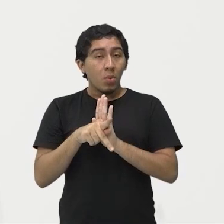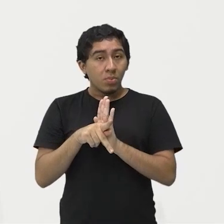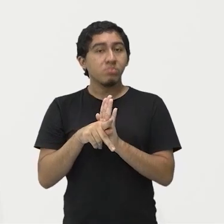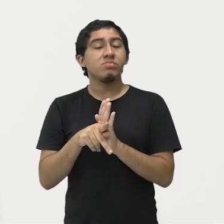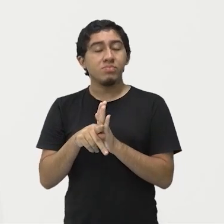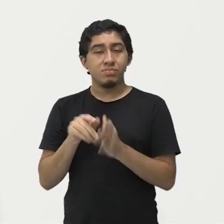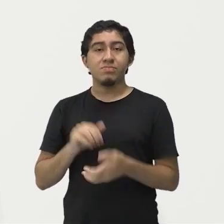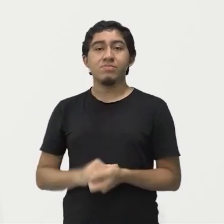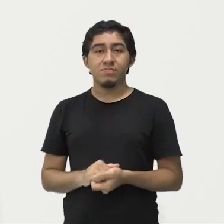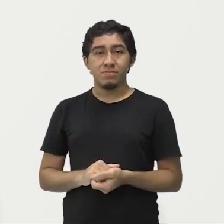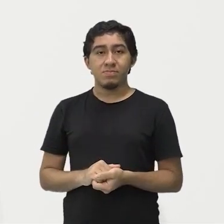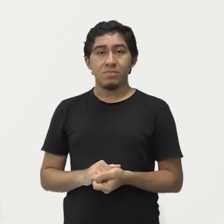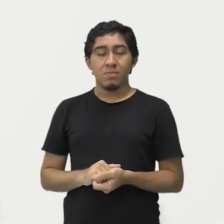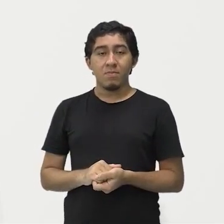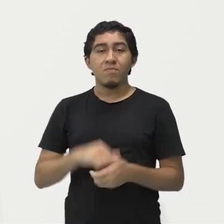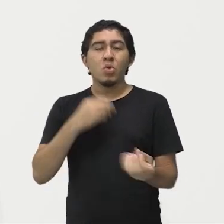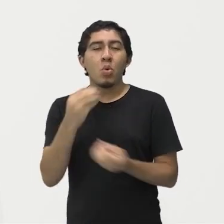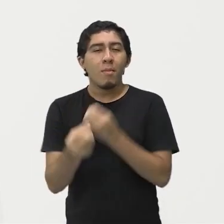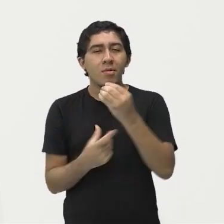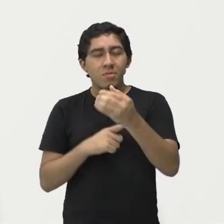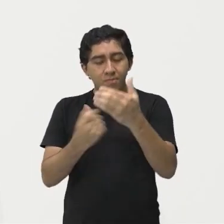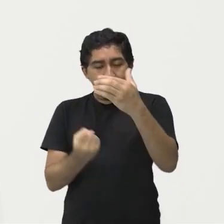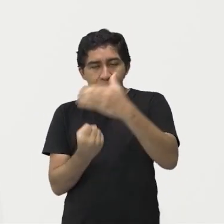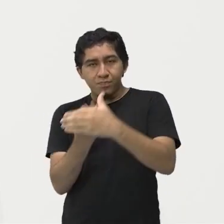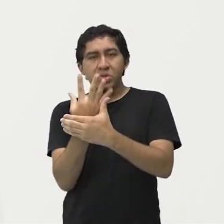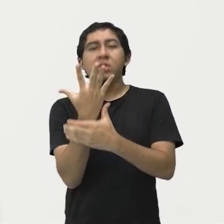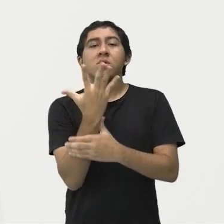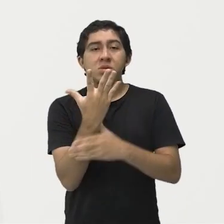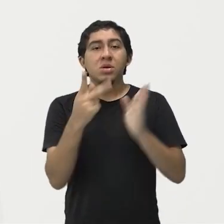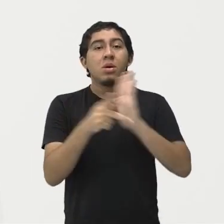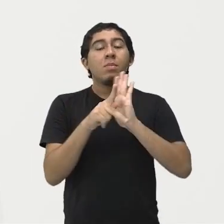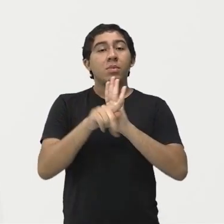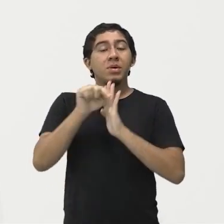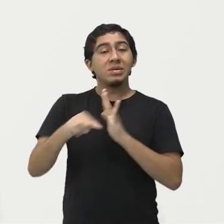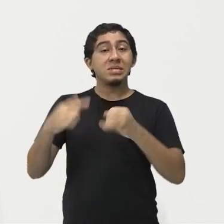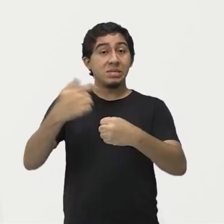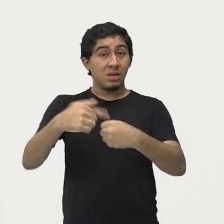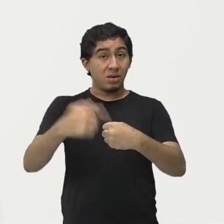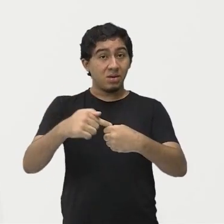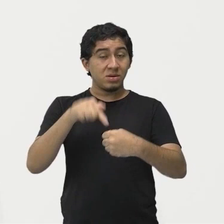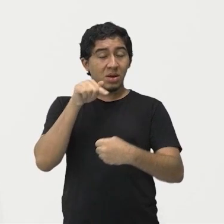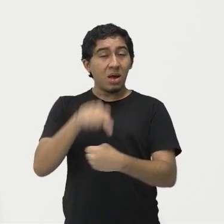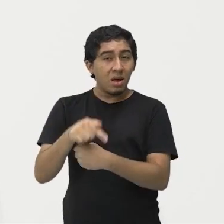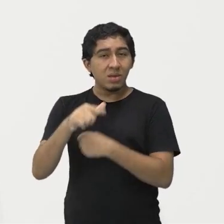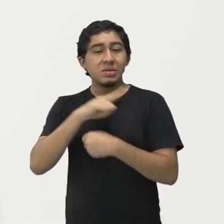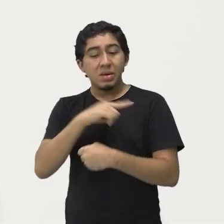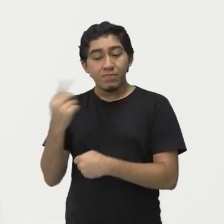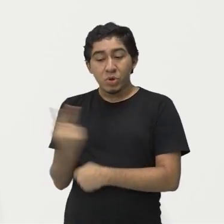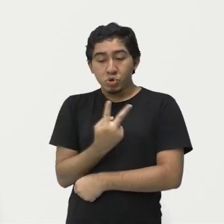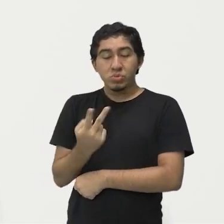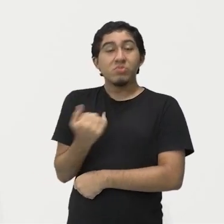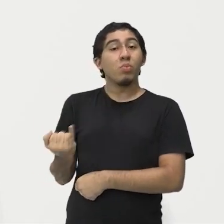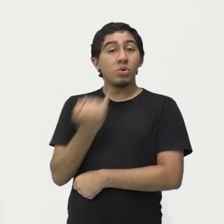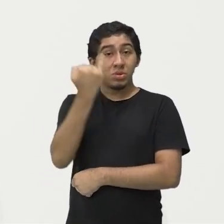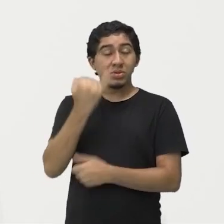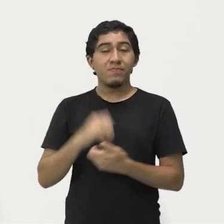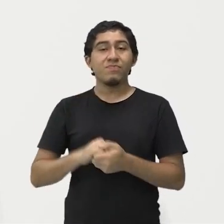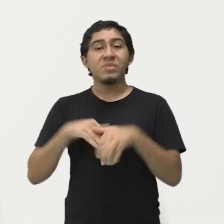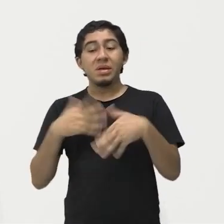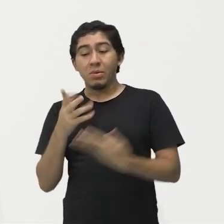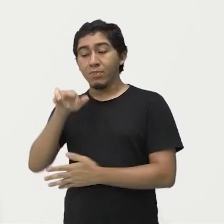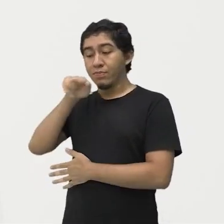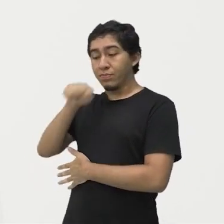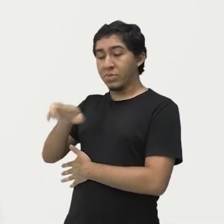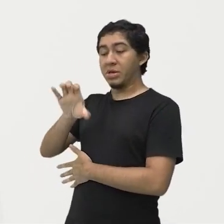formação e consolidação ali das cidades-estados. Vamos falar então um pouquinho sobre Esparta, ó. Esparta